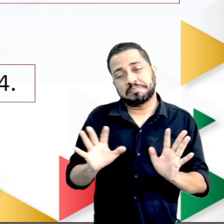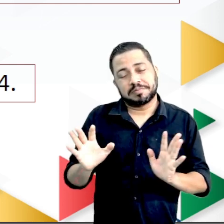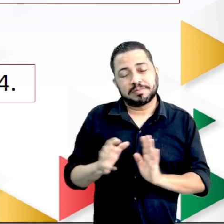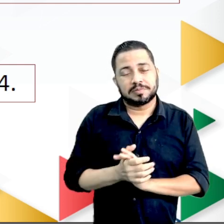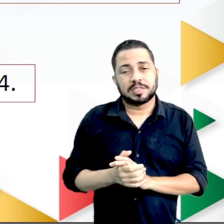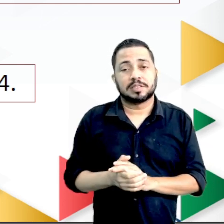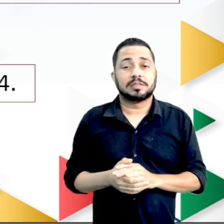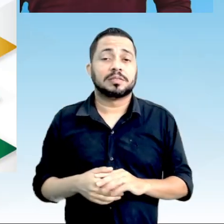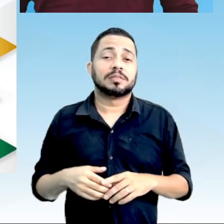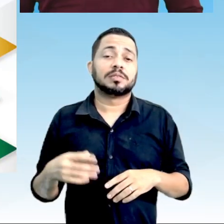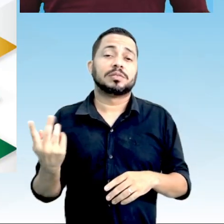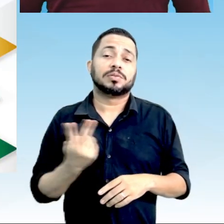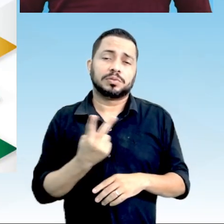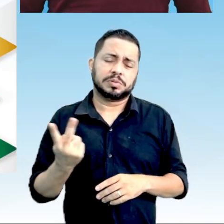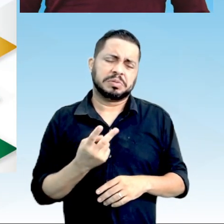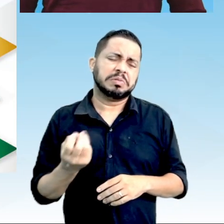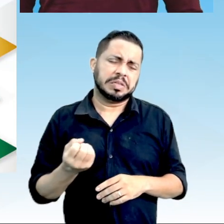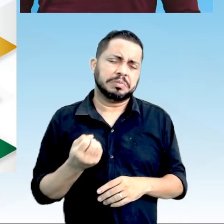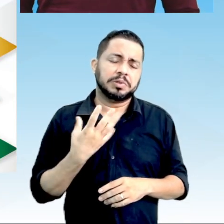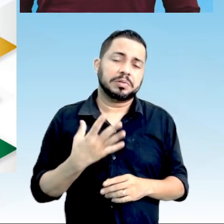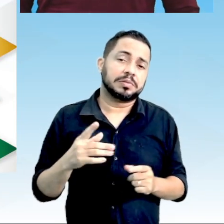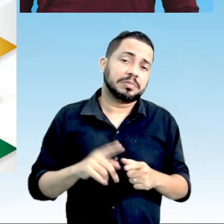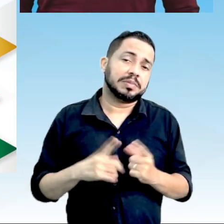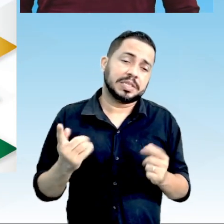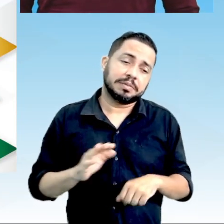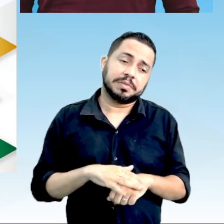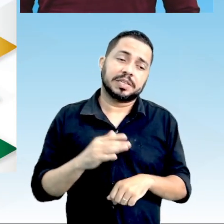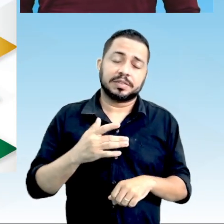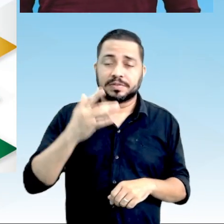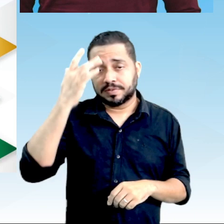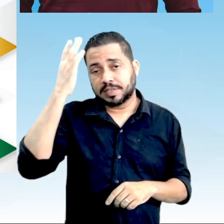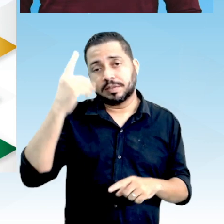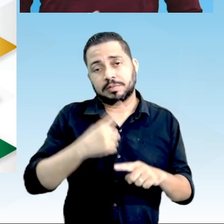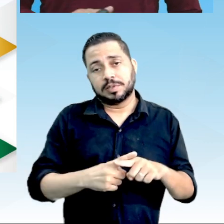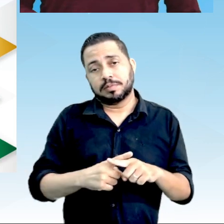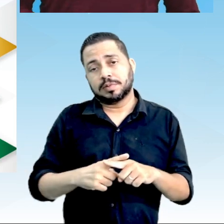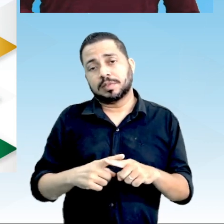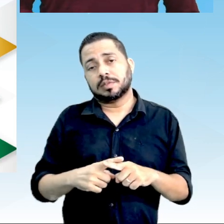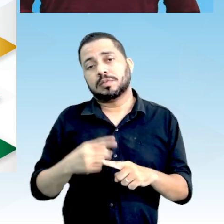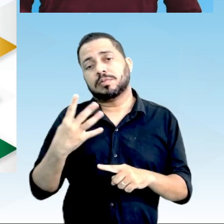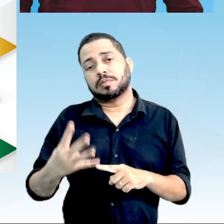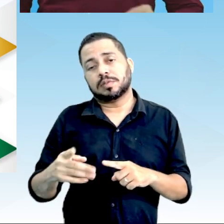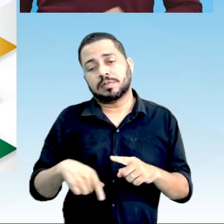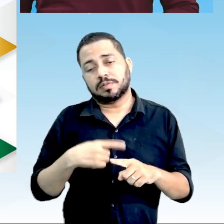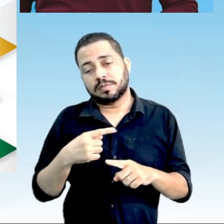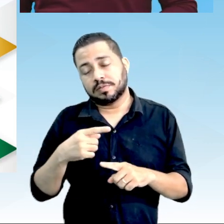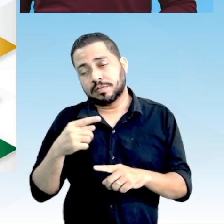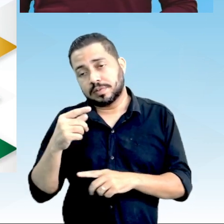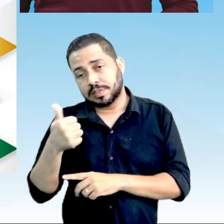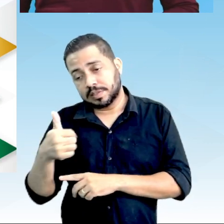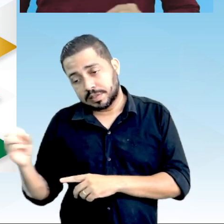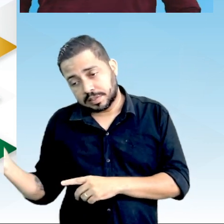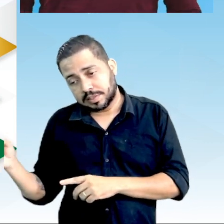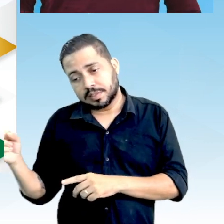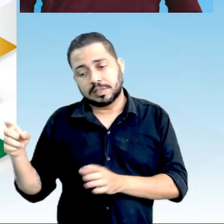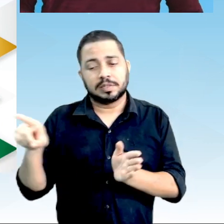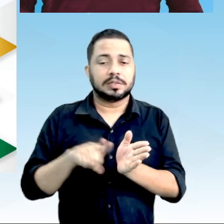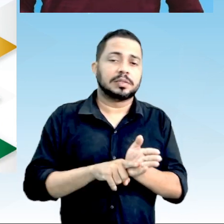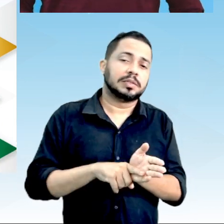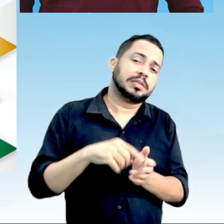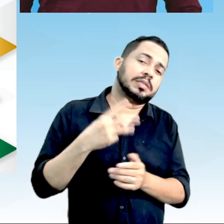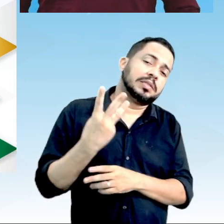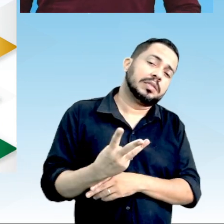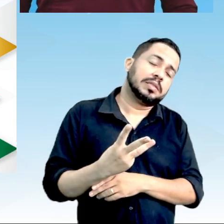mim, todos dois foram tranquilos, mas eu acho que é mais fácil multiplicar 4 vezes 100 e subtrair de